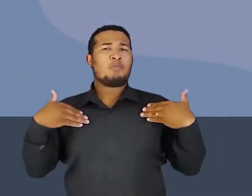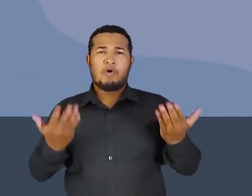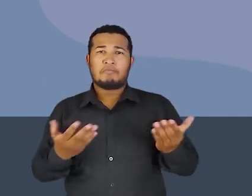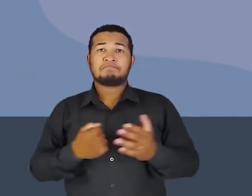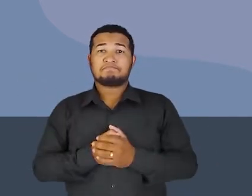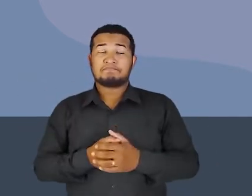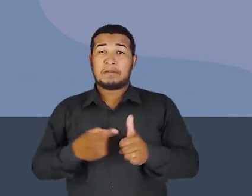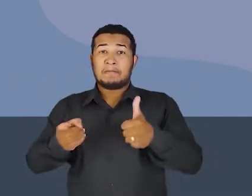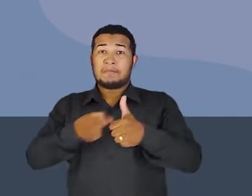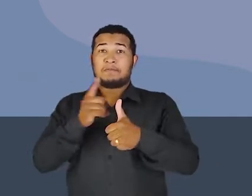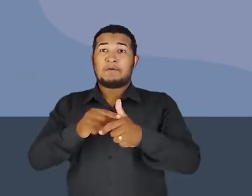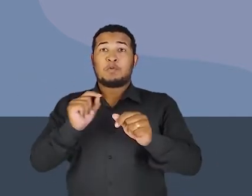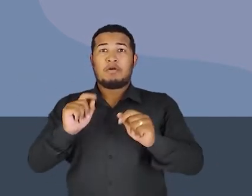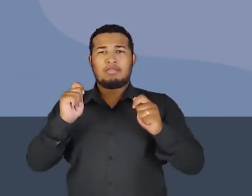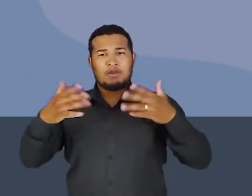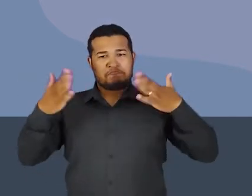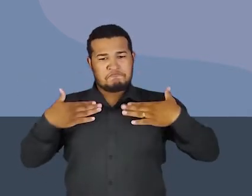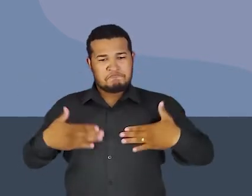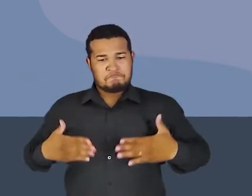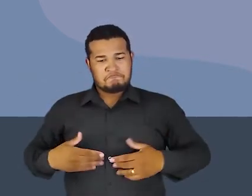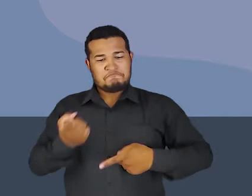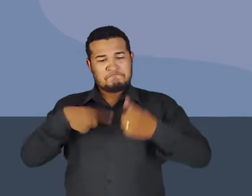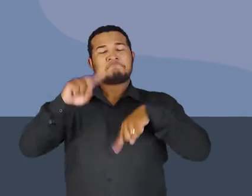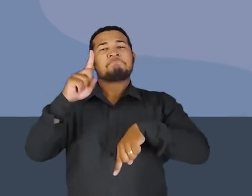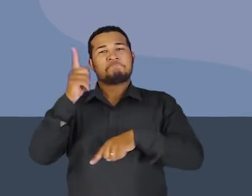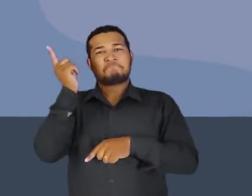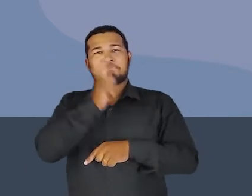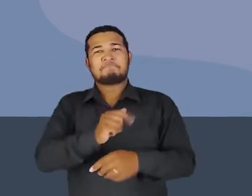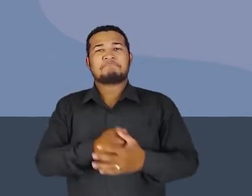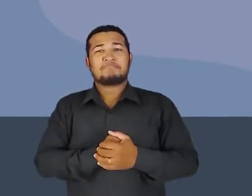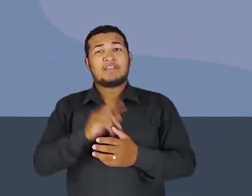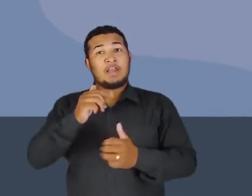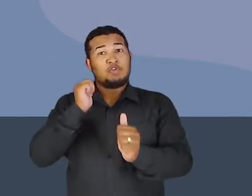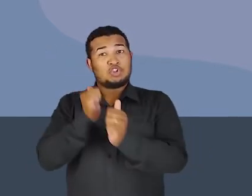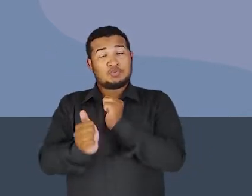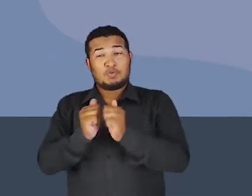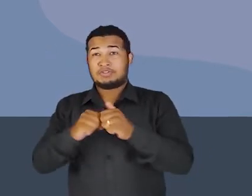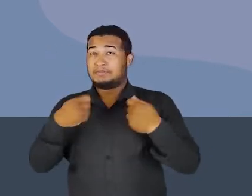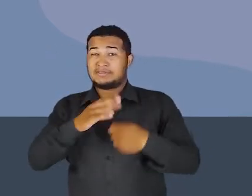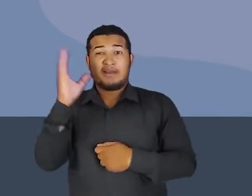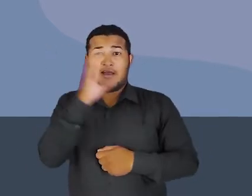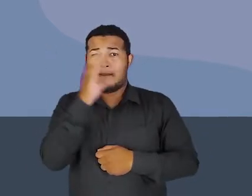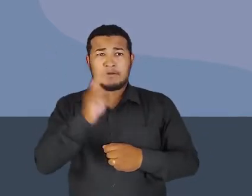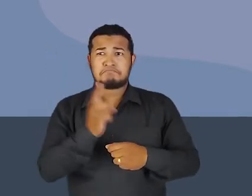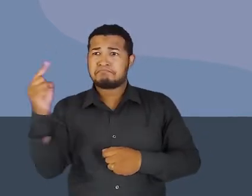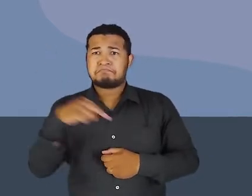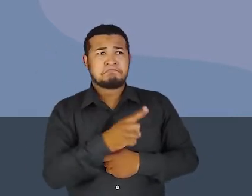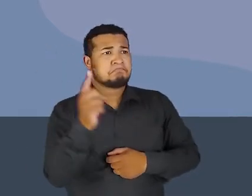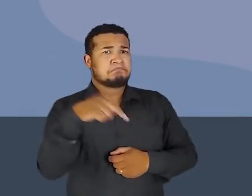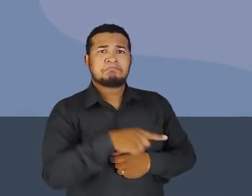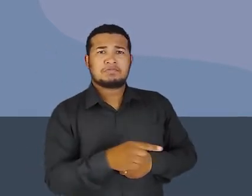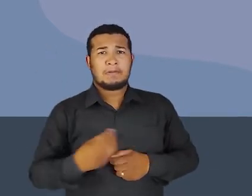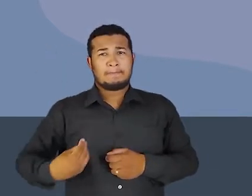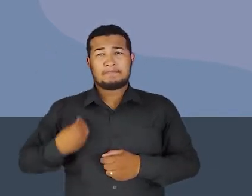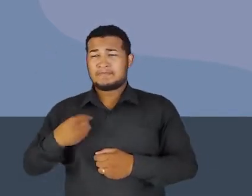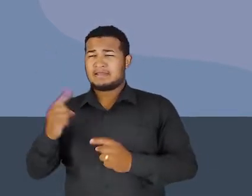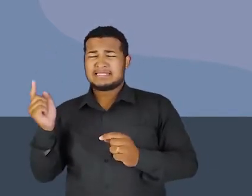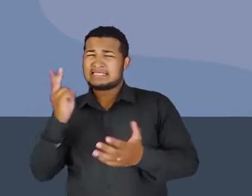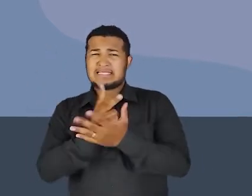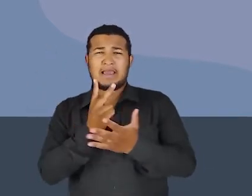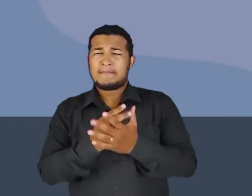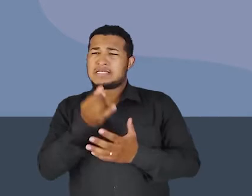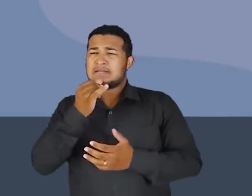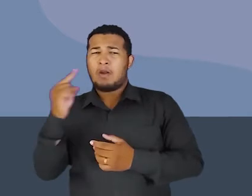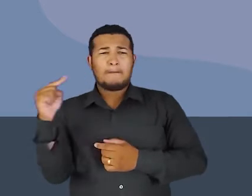aí é melhora o condicionamento físico. Como é um esporte que exige muita agilidade, na qual os participantes correm de um lado para o